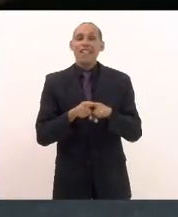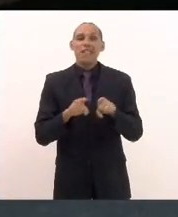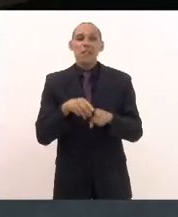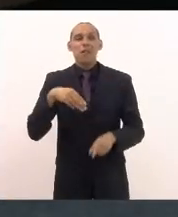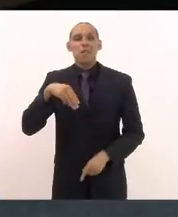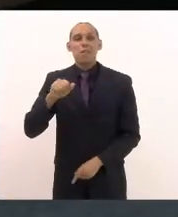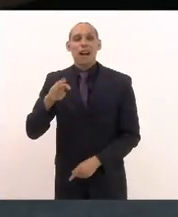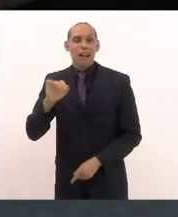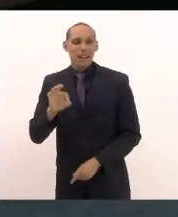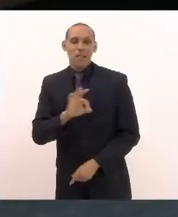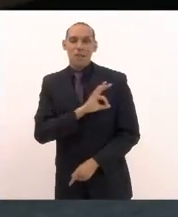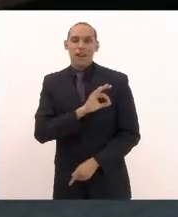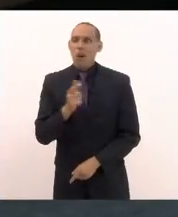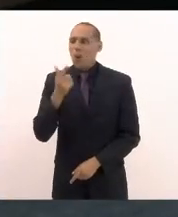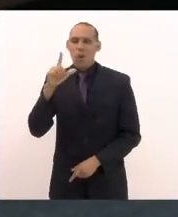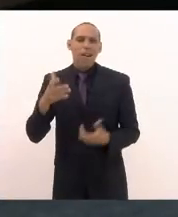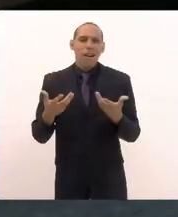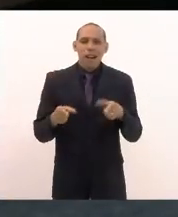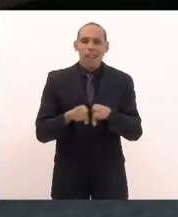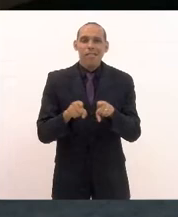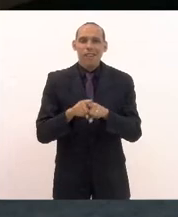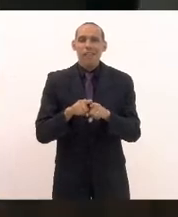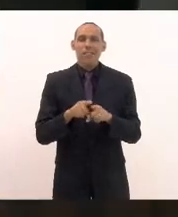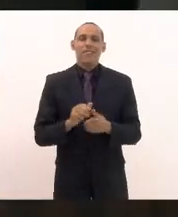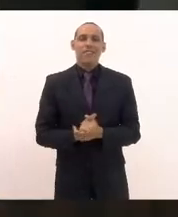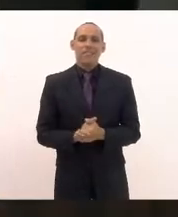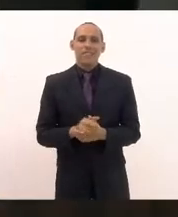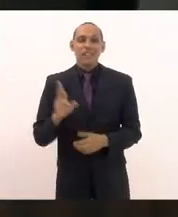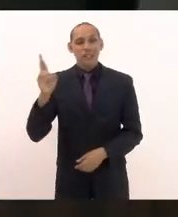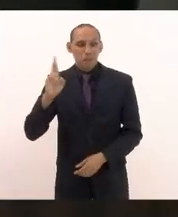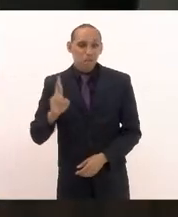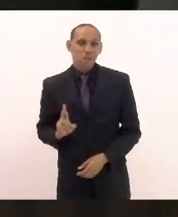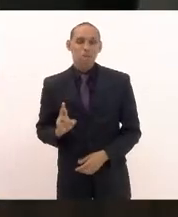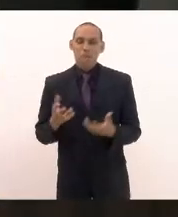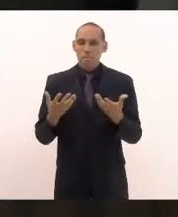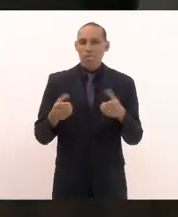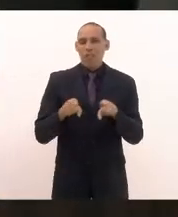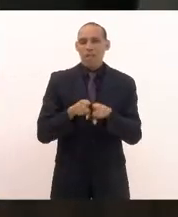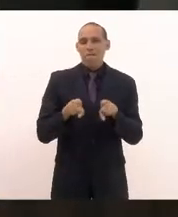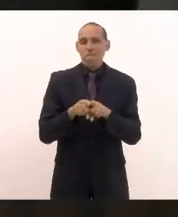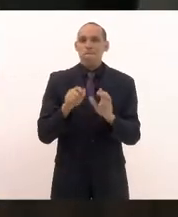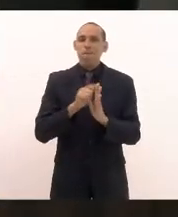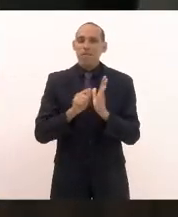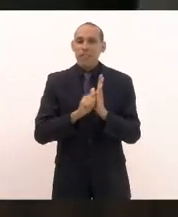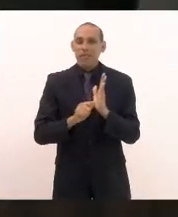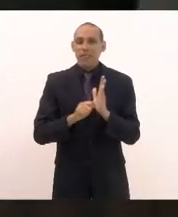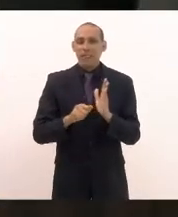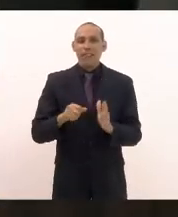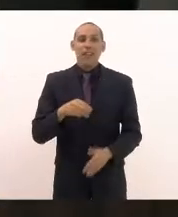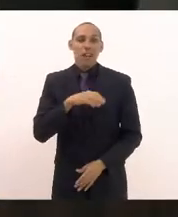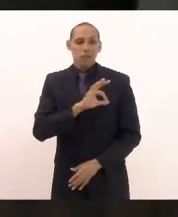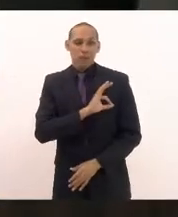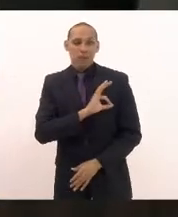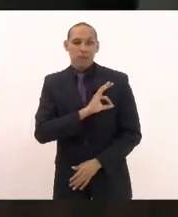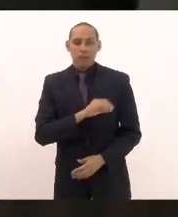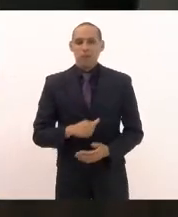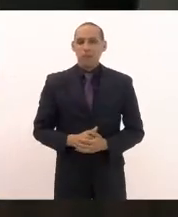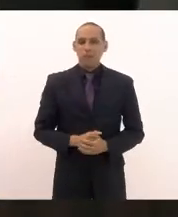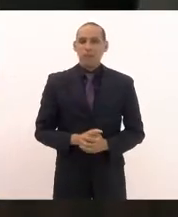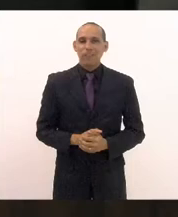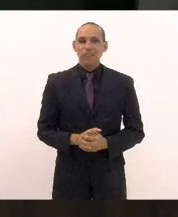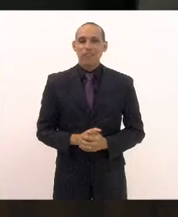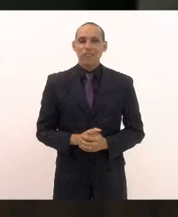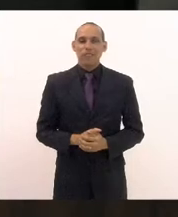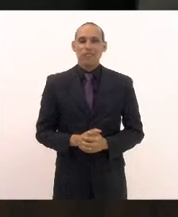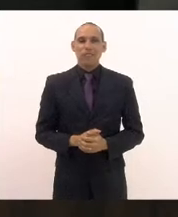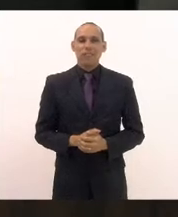outros deputados e deputadas que desejarem subscrever o projeto. Deputada Renata Souza também, que é coautoria, deputada Marta Rocha.